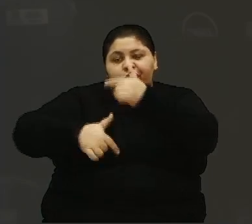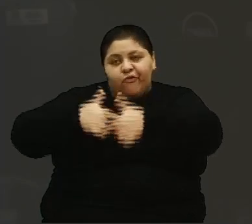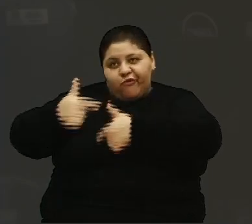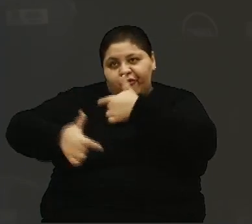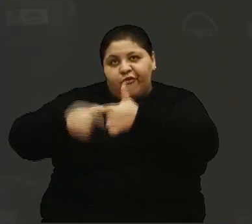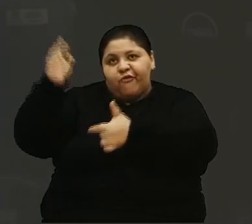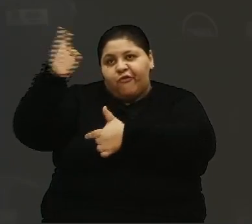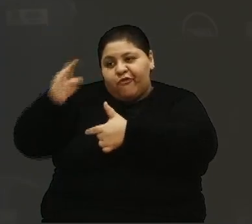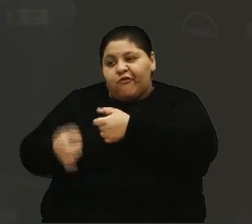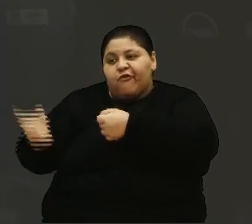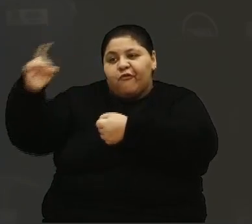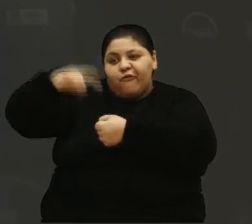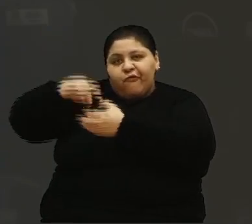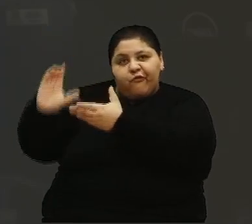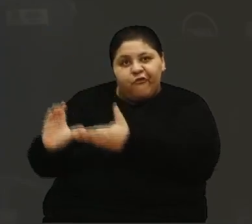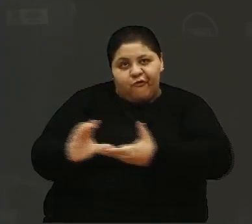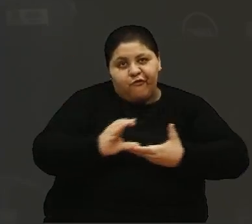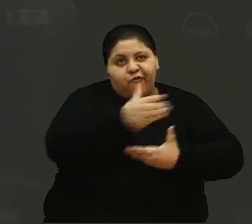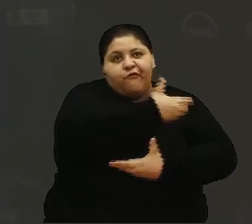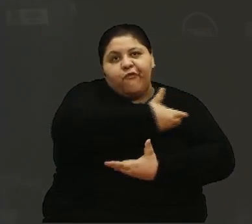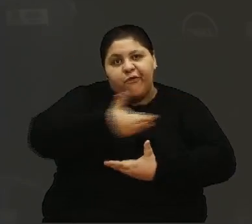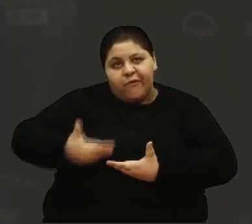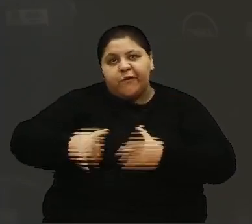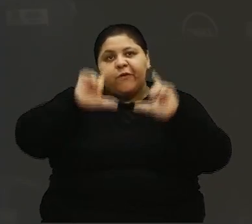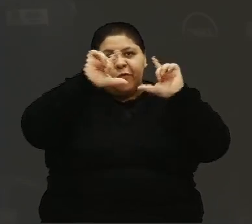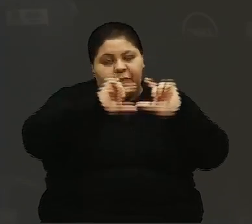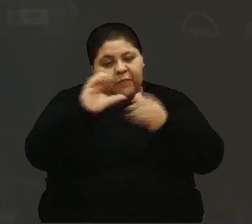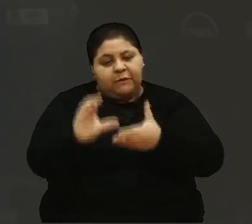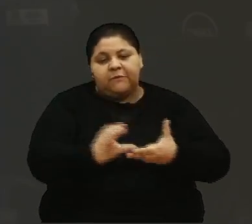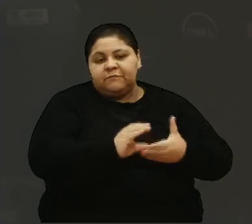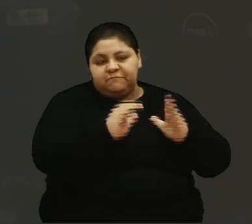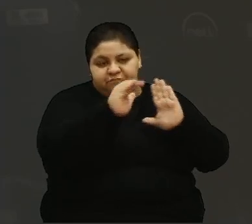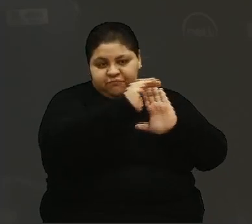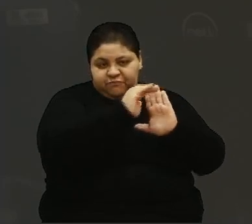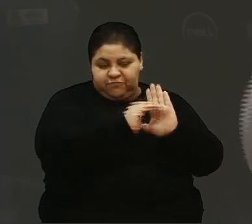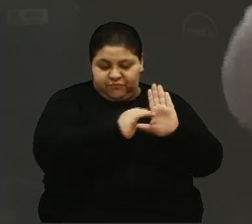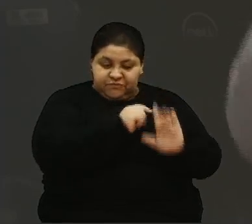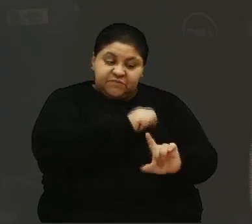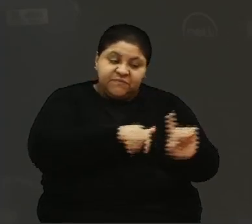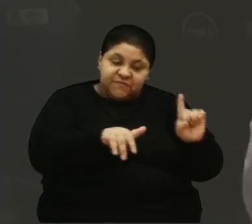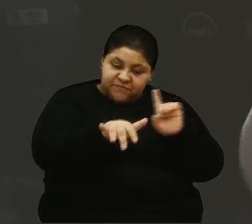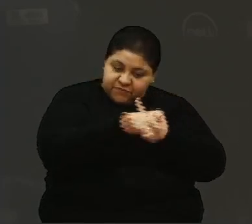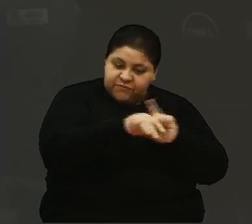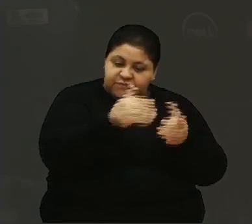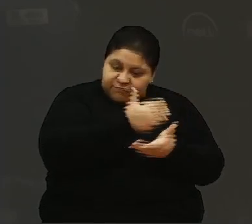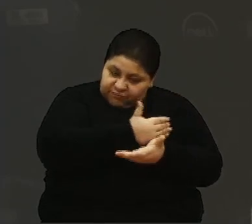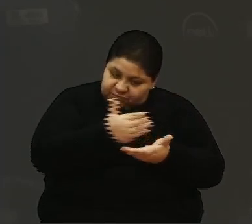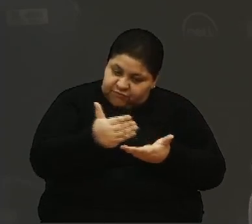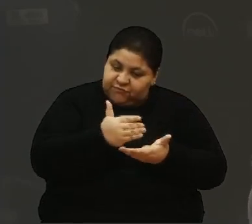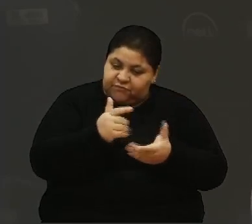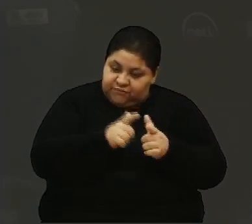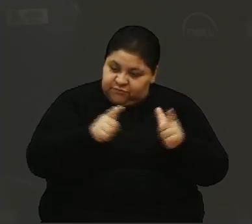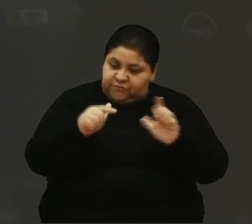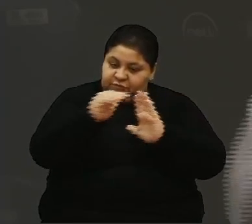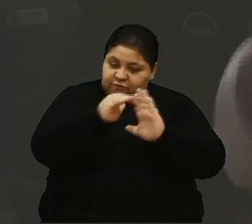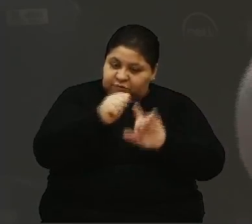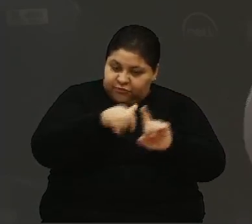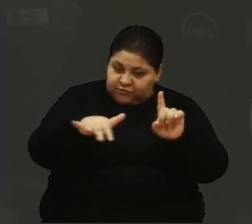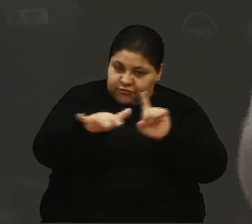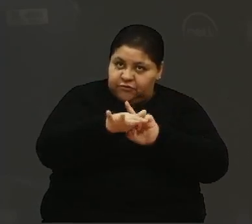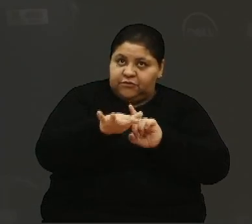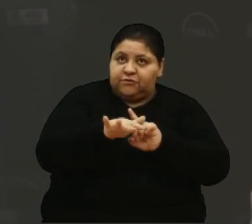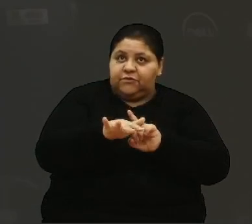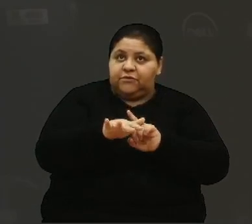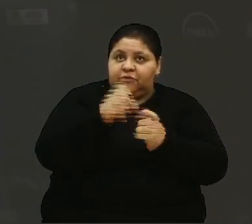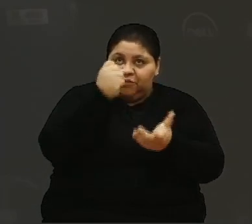Brasil volta a ter investimento público e redução no investimento em programas sociais a partir do maior programa social que alguém pode ter, sua